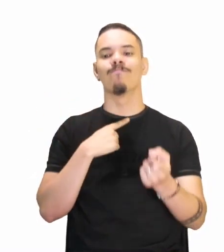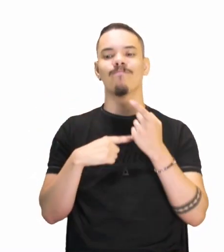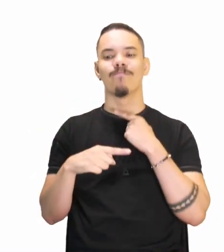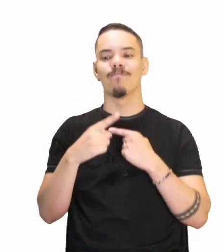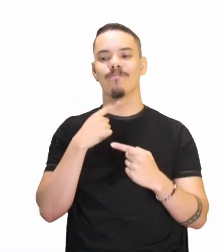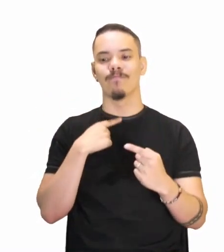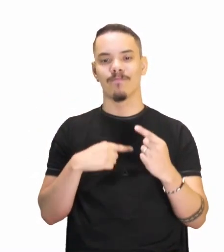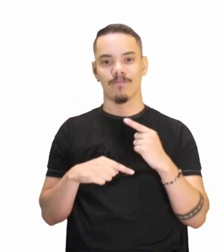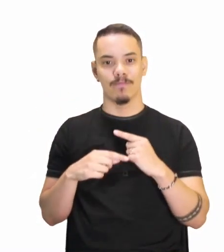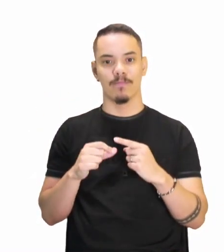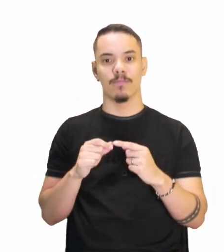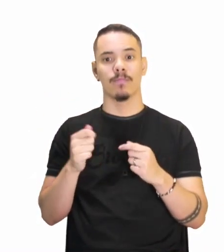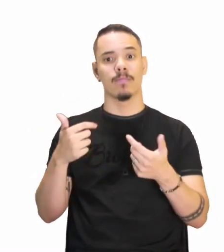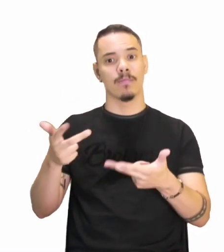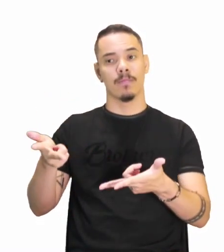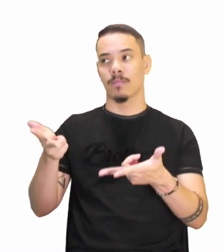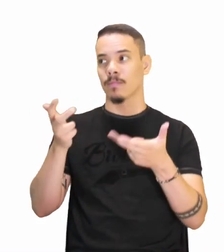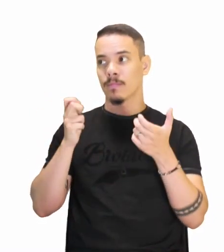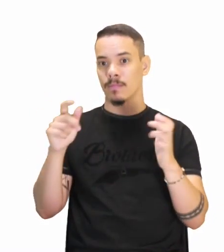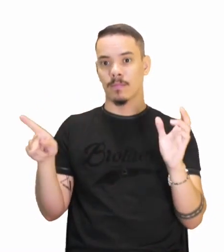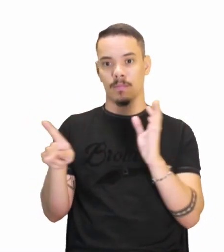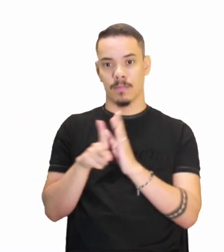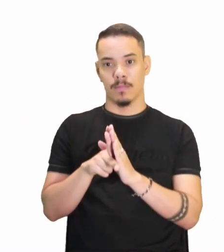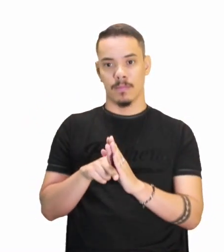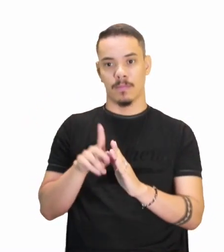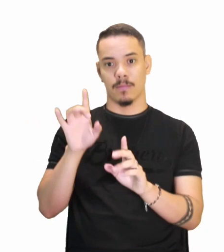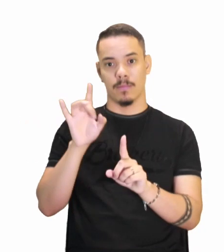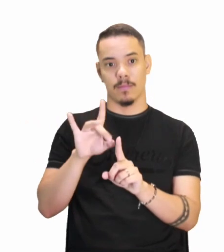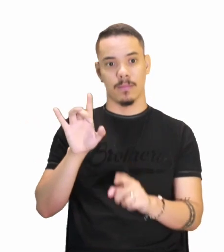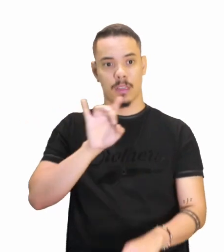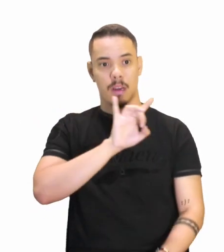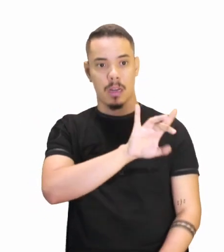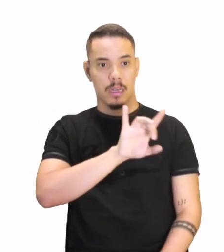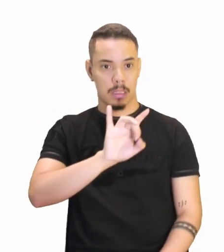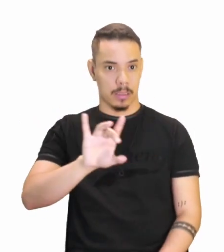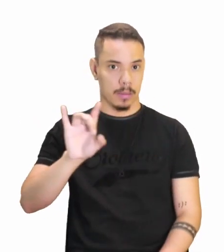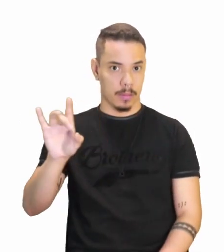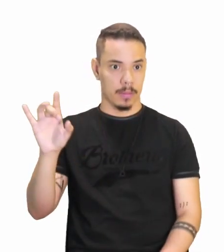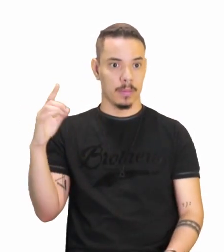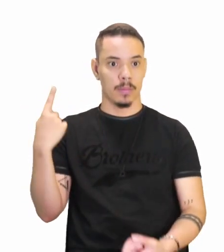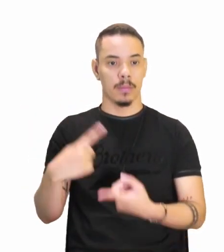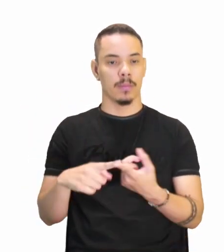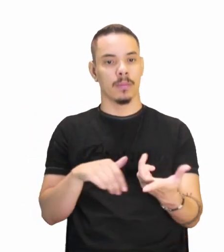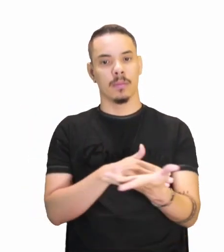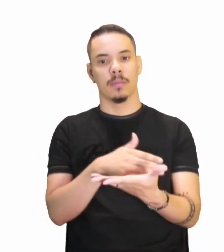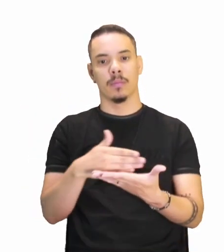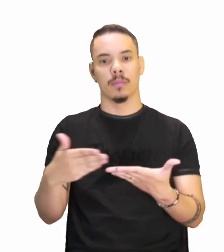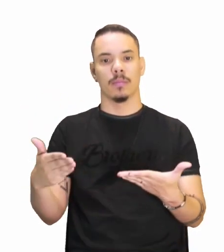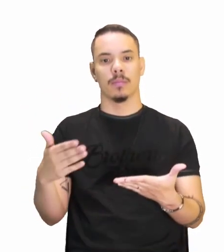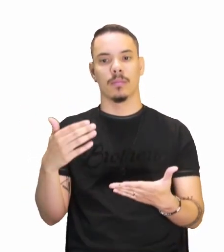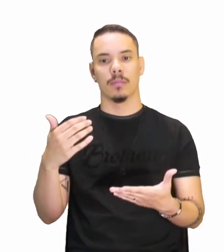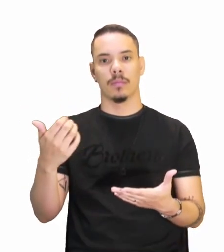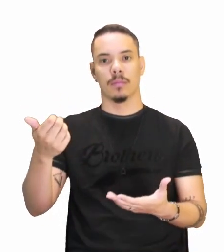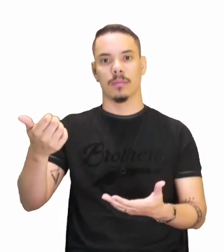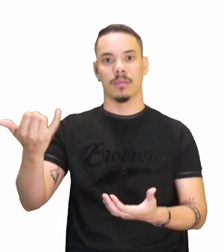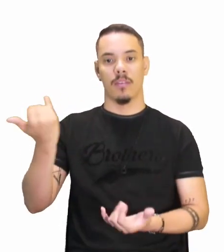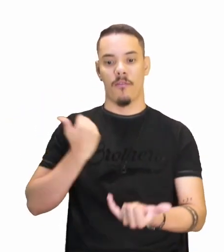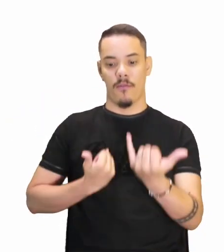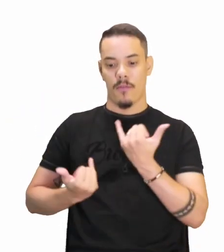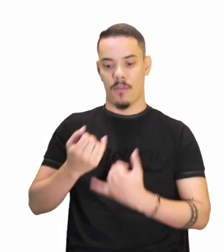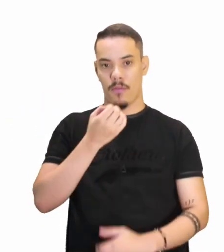que desejavam notei a singularidade quando principiaram a elogiar o meu paletó